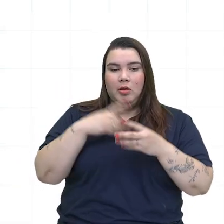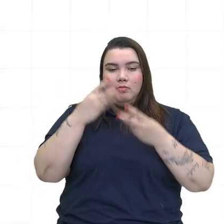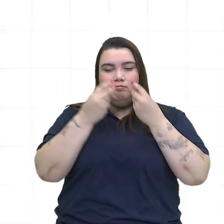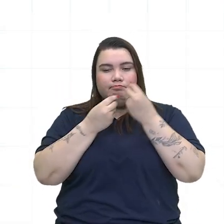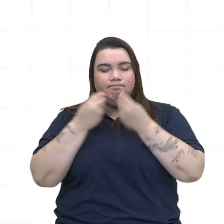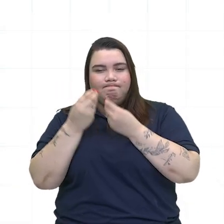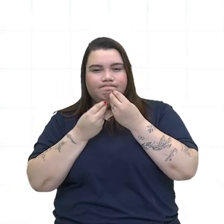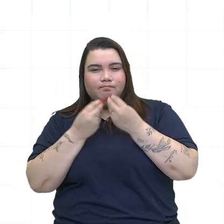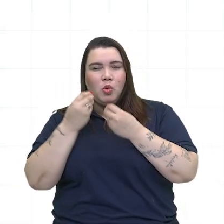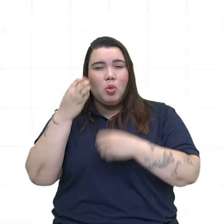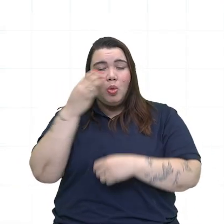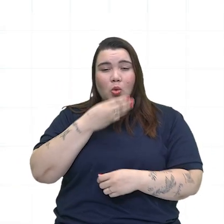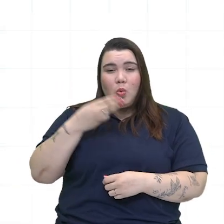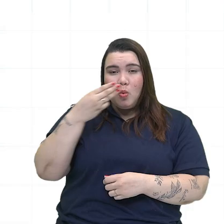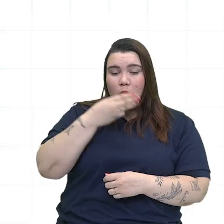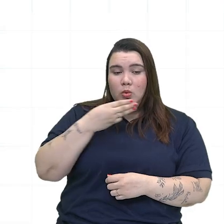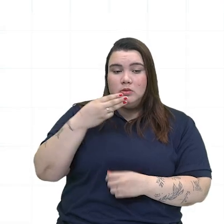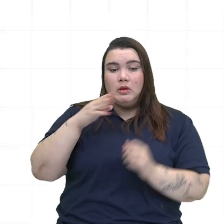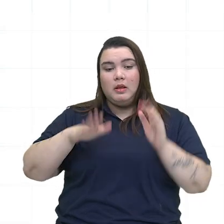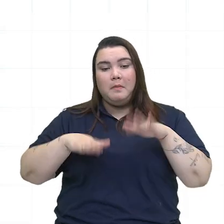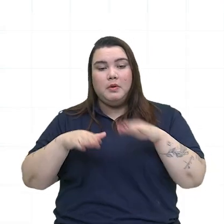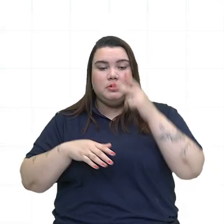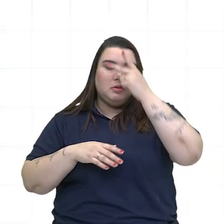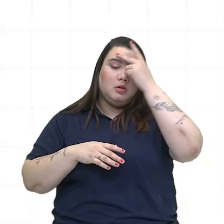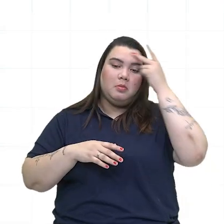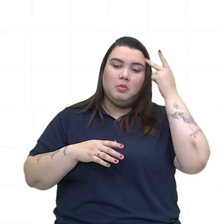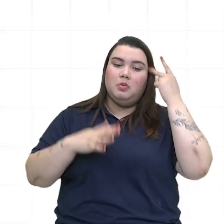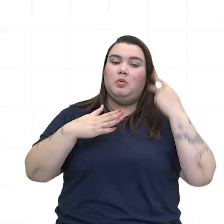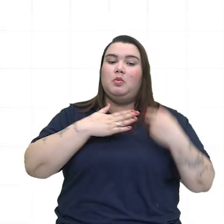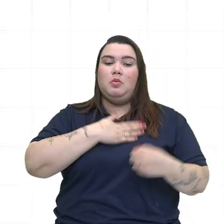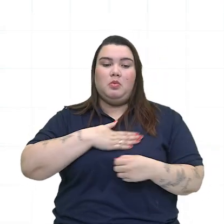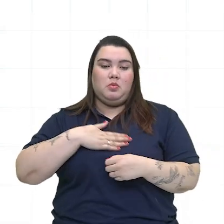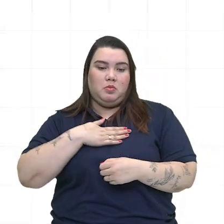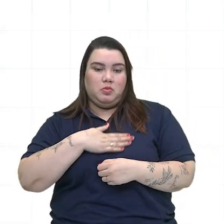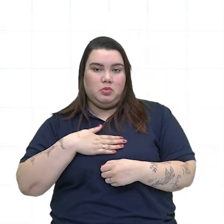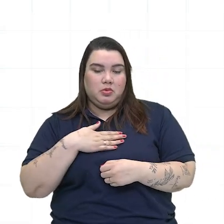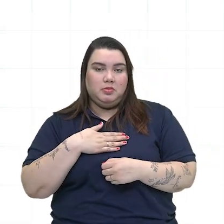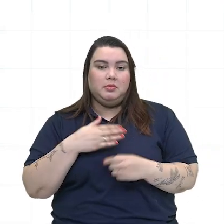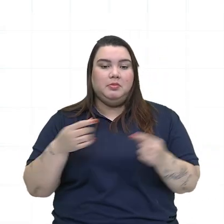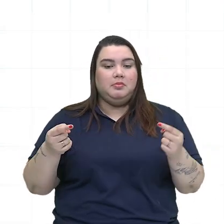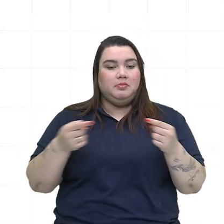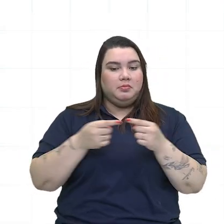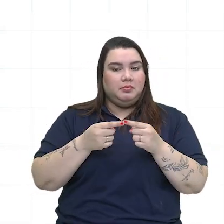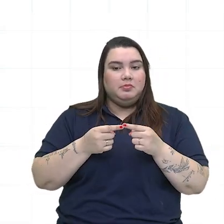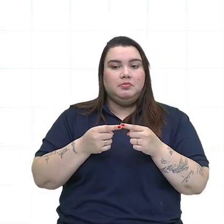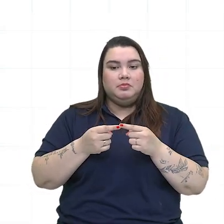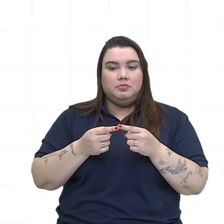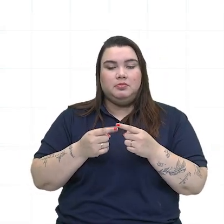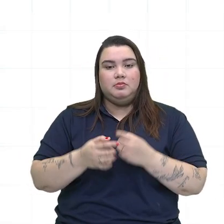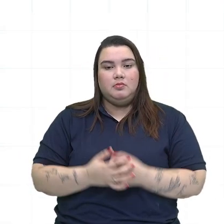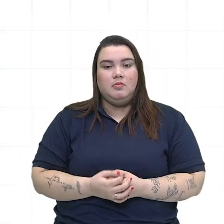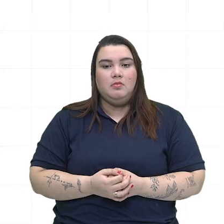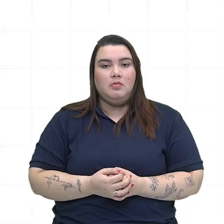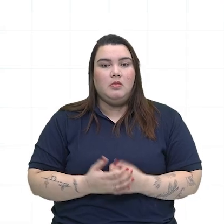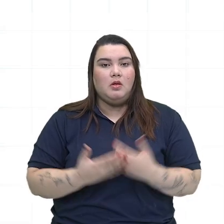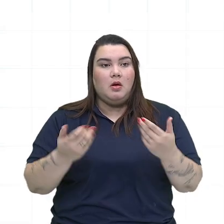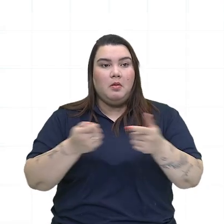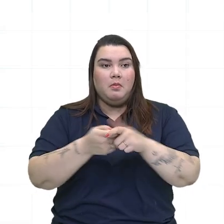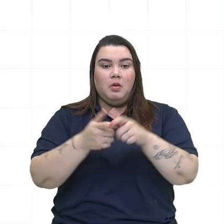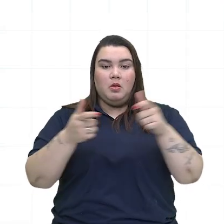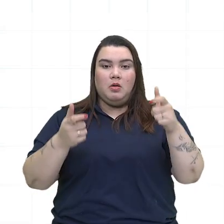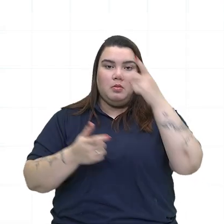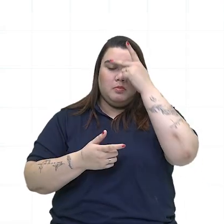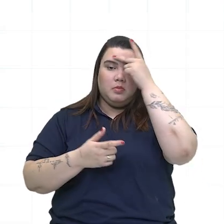e doce, né? Doce dependendo do paladar de quem está aí apreciando, né? Amargo e doce ao mesmo tempo.